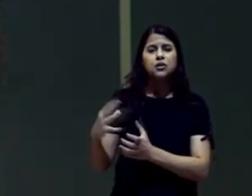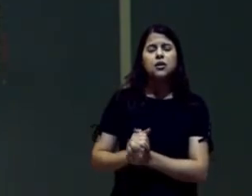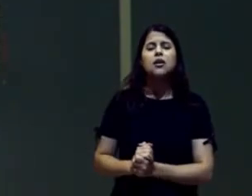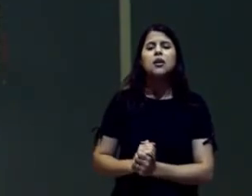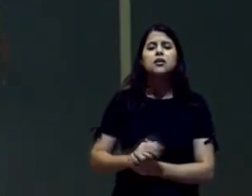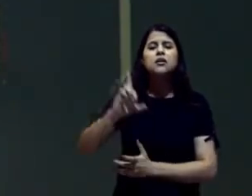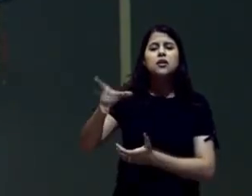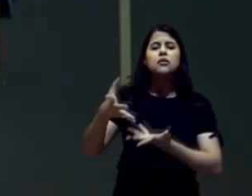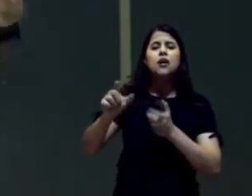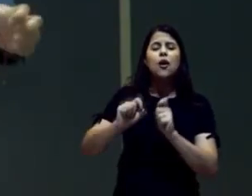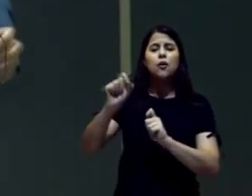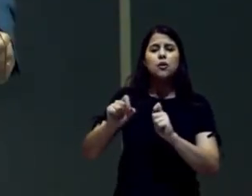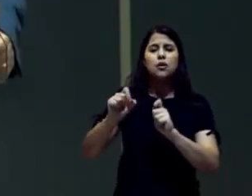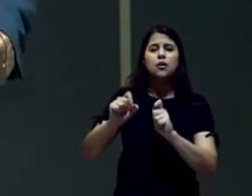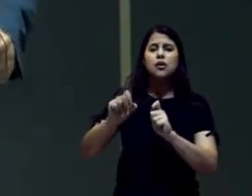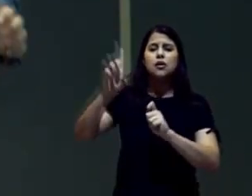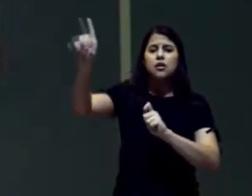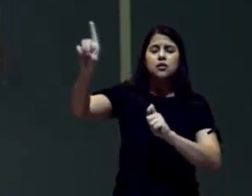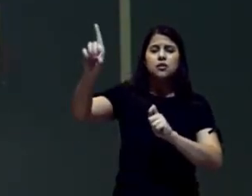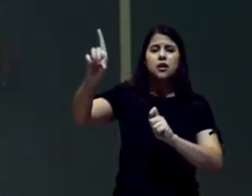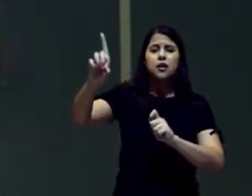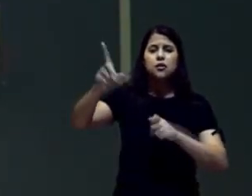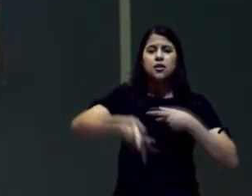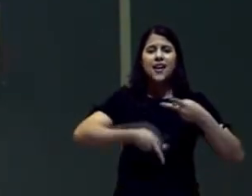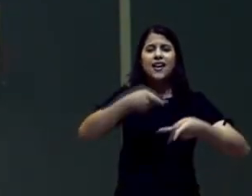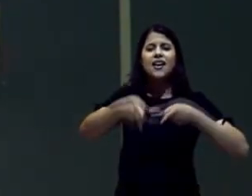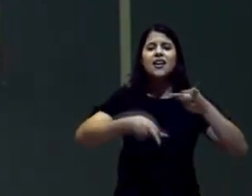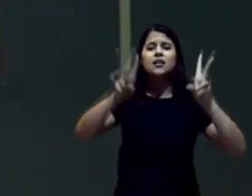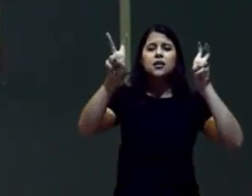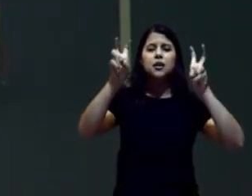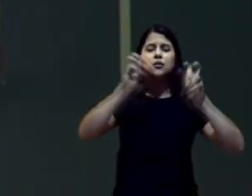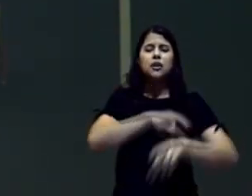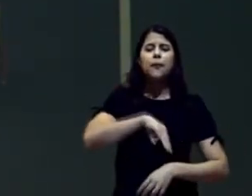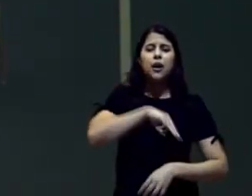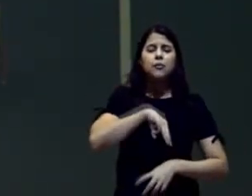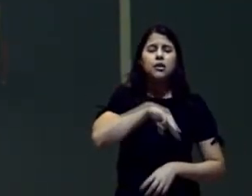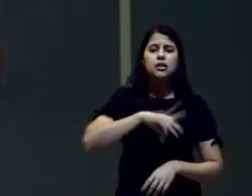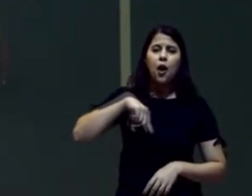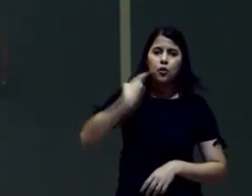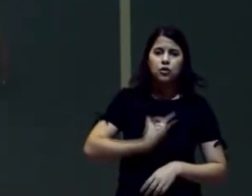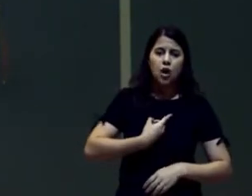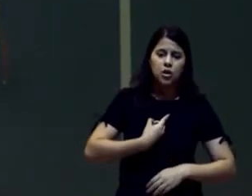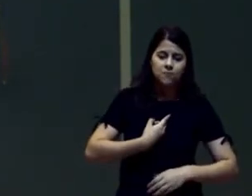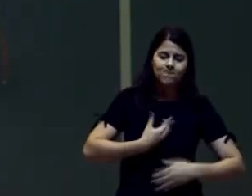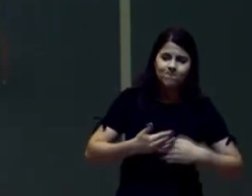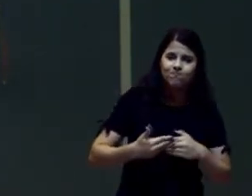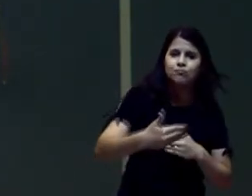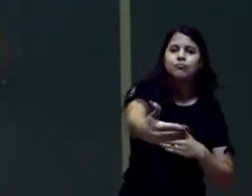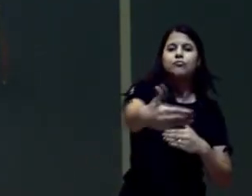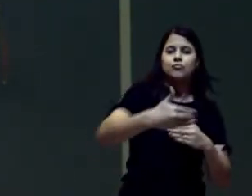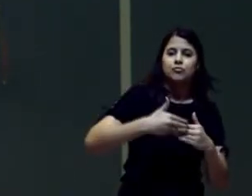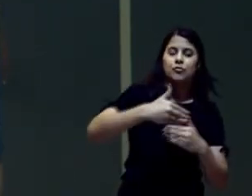herança, o meu coração estará alegre. Paulo escreve ao amado filho Timóteo, ao amado